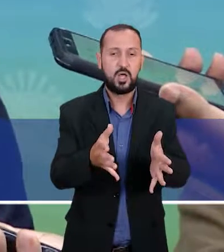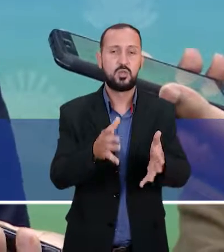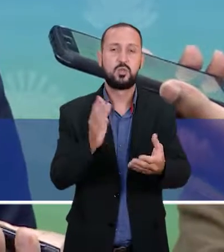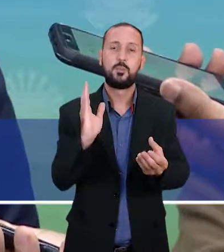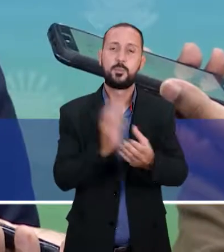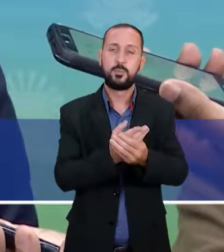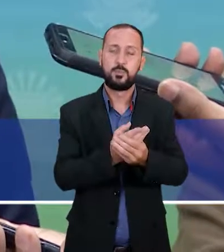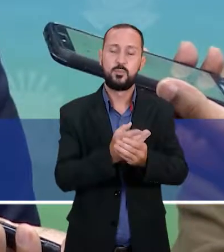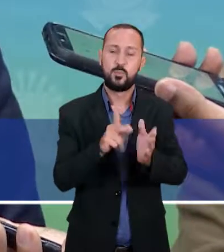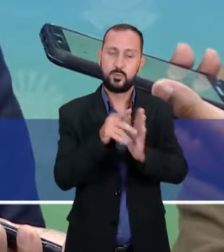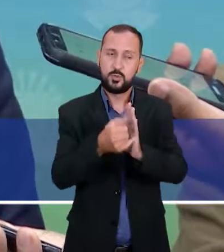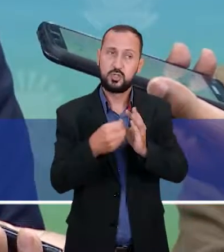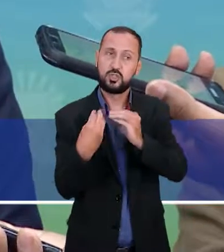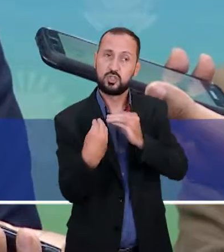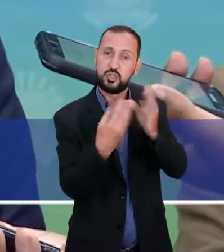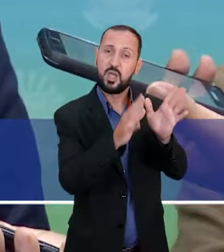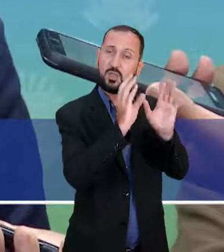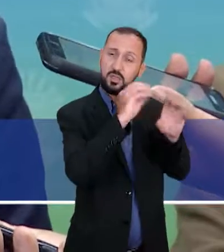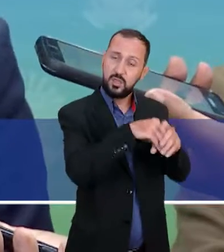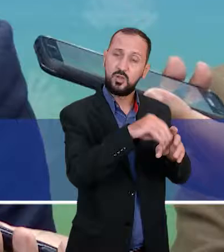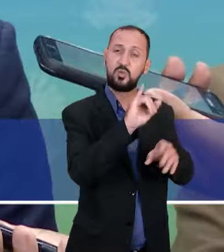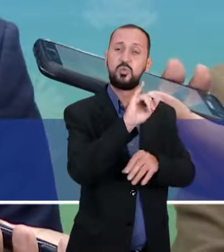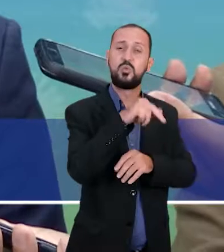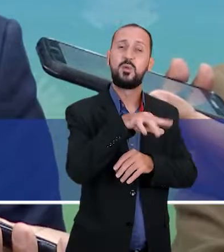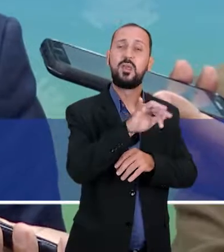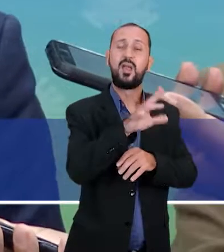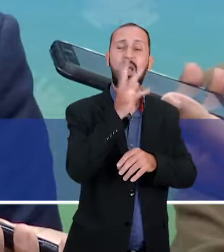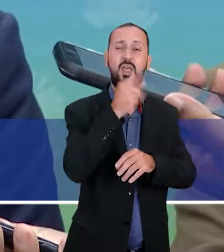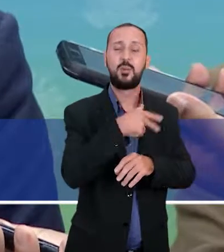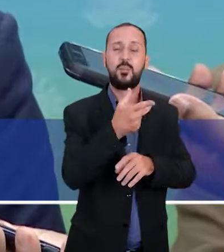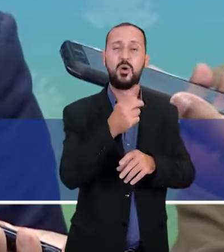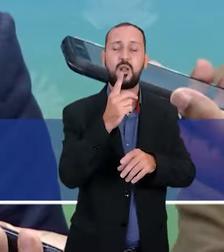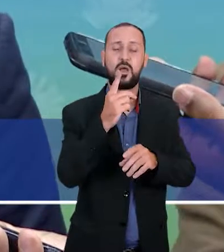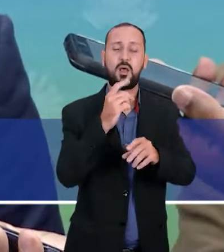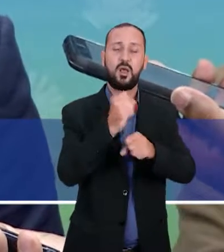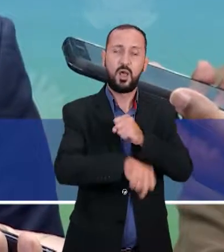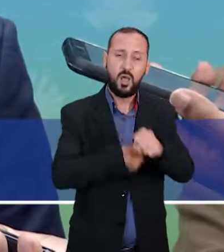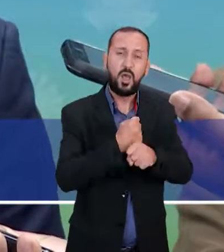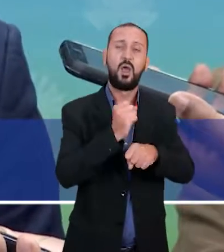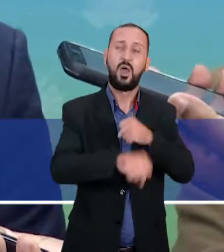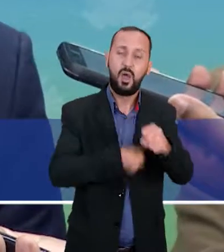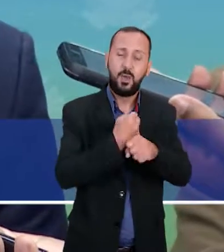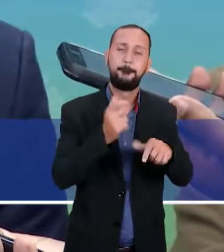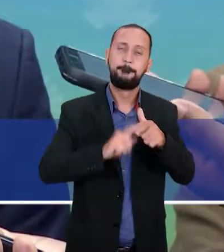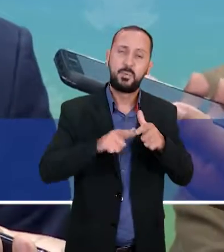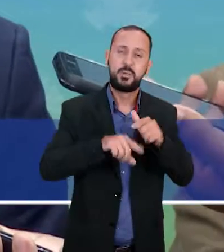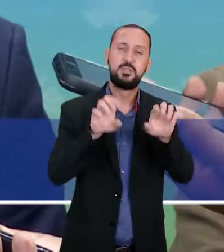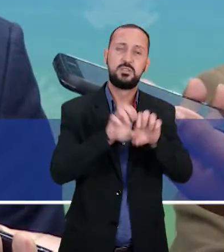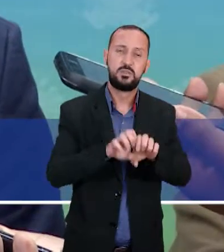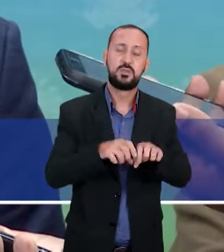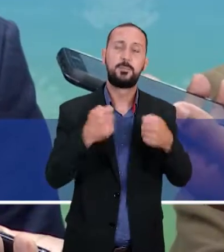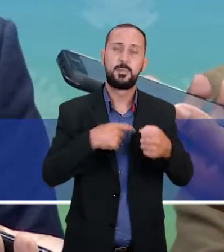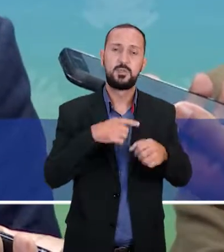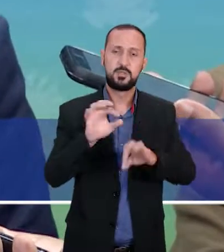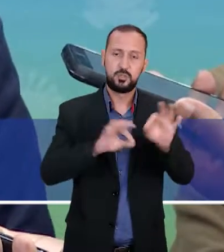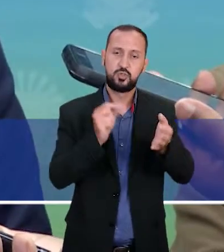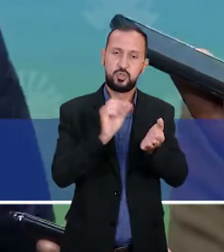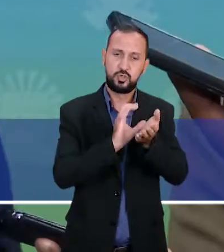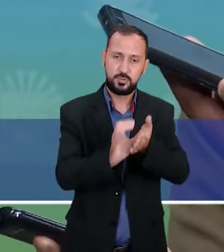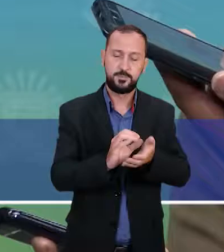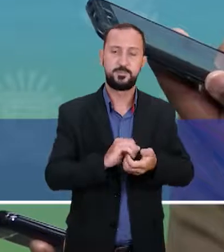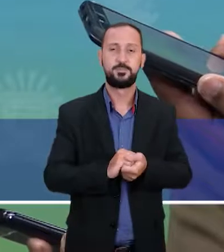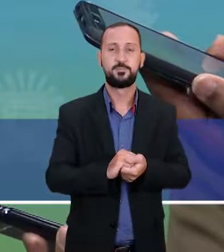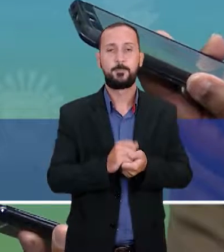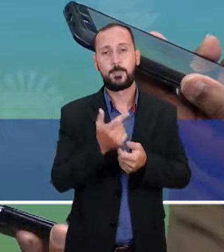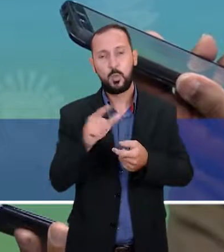no INCRA. Então, nós temos já há décadas problemas estruturais que precisam de recursos.